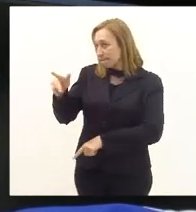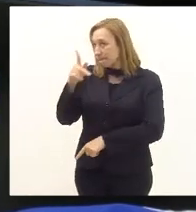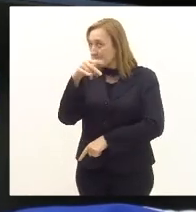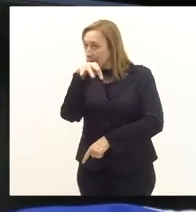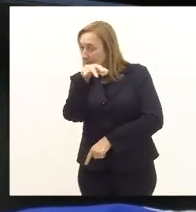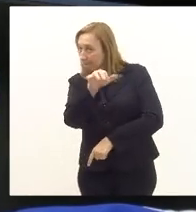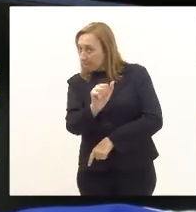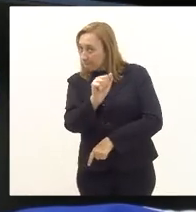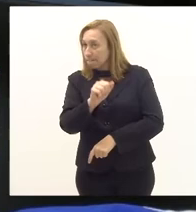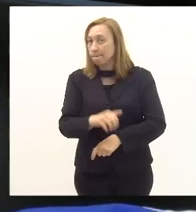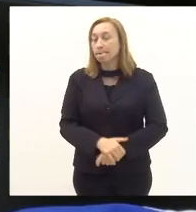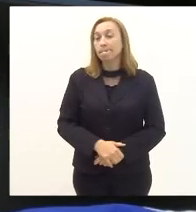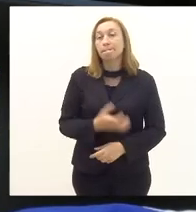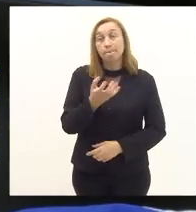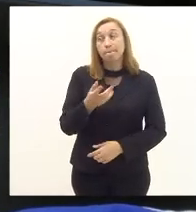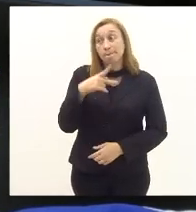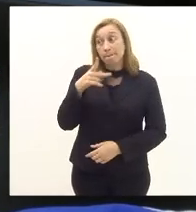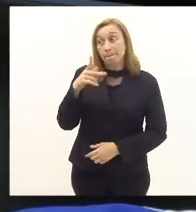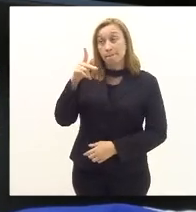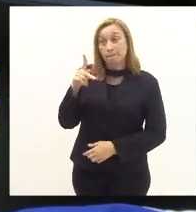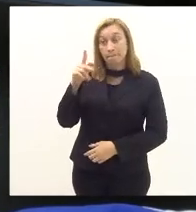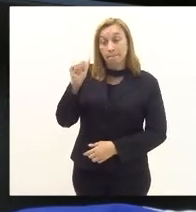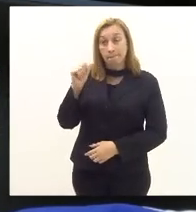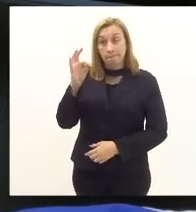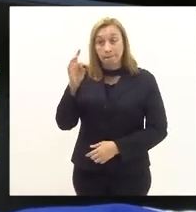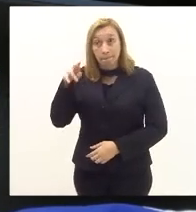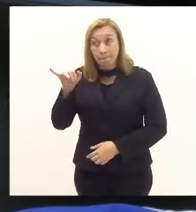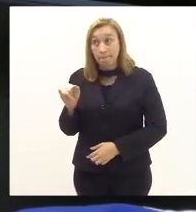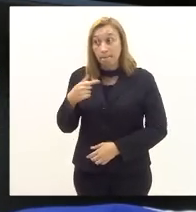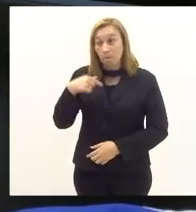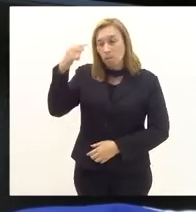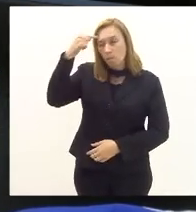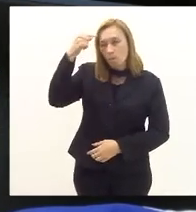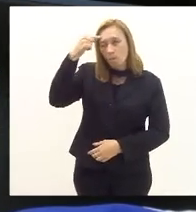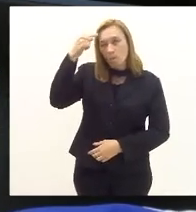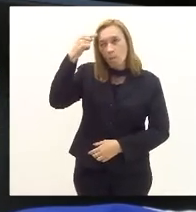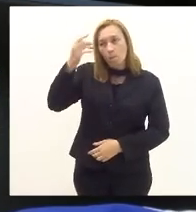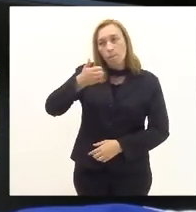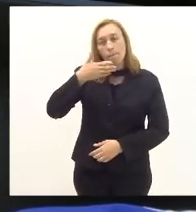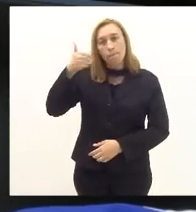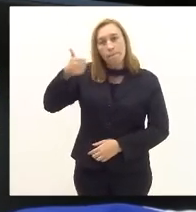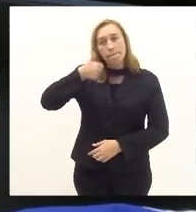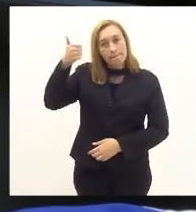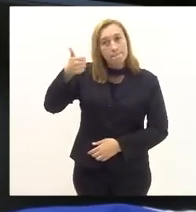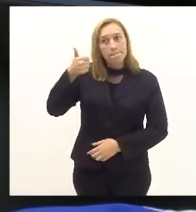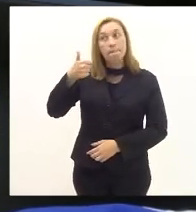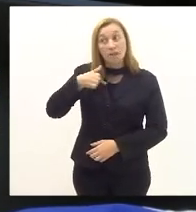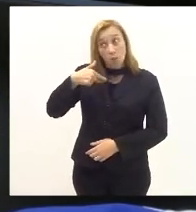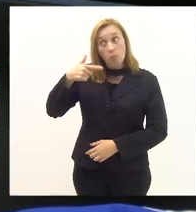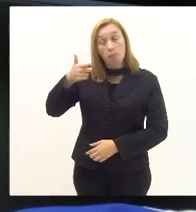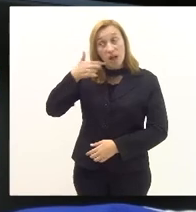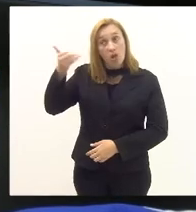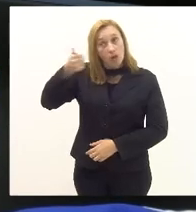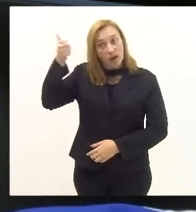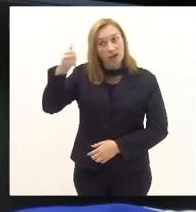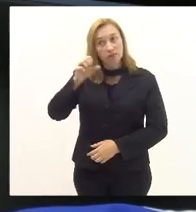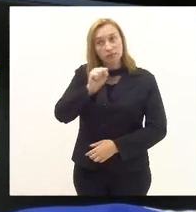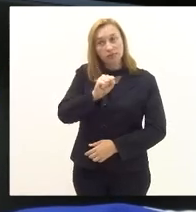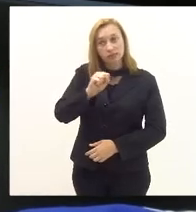Patrícia, quero dizer, Patrícia, que eu estou pensando em melhorar, pensando não, eu vou melhorar o